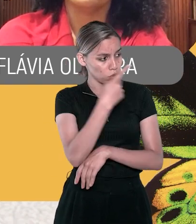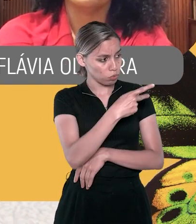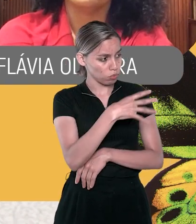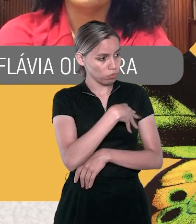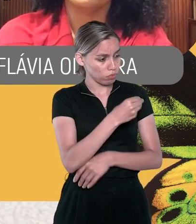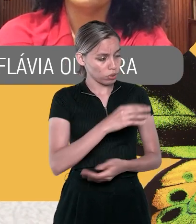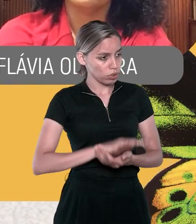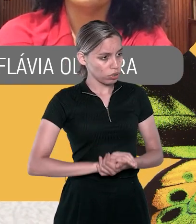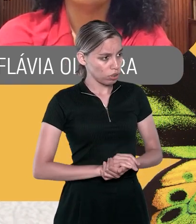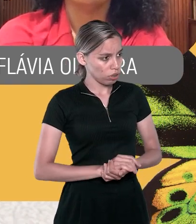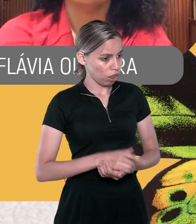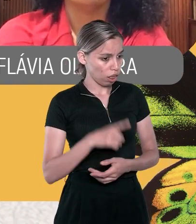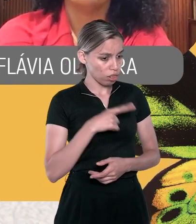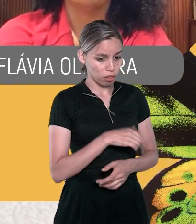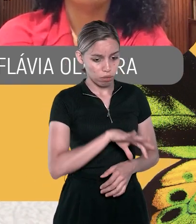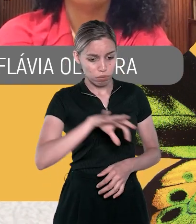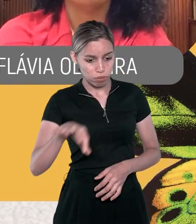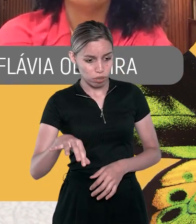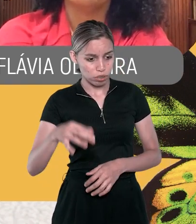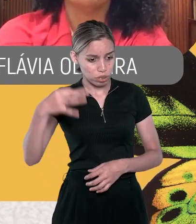certo e tem o que é errado.